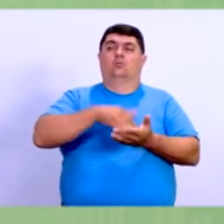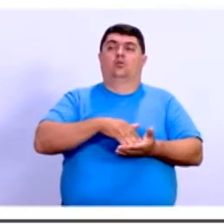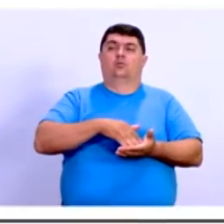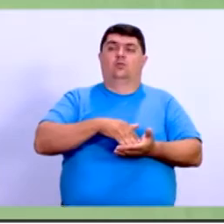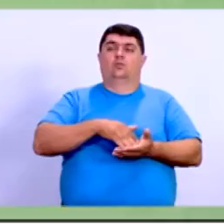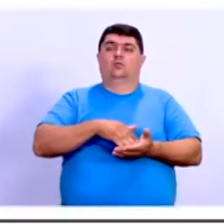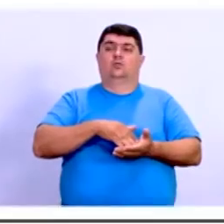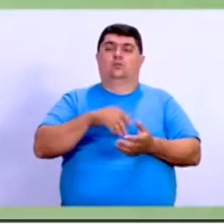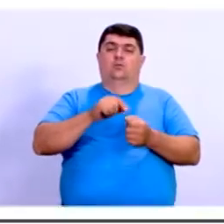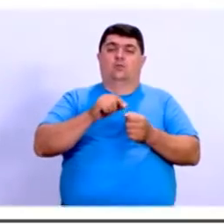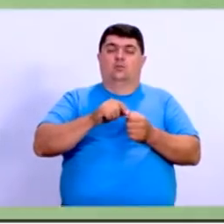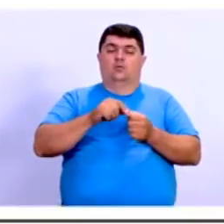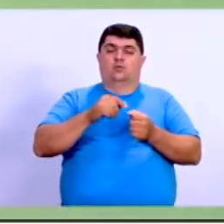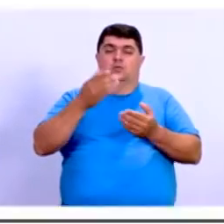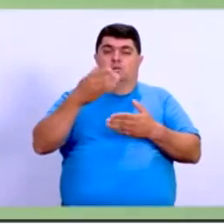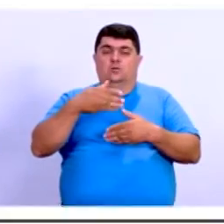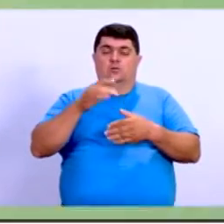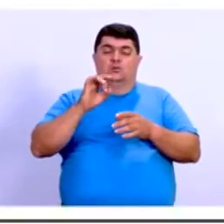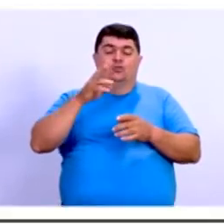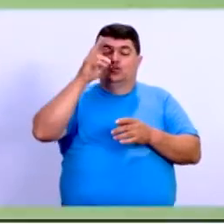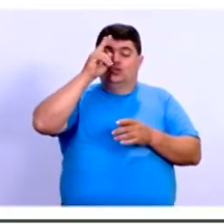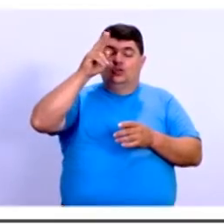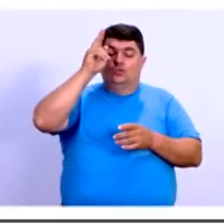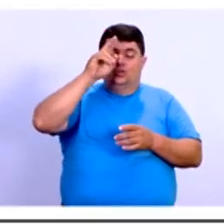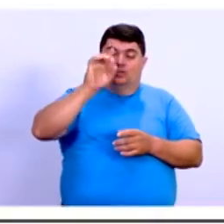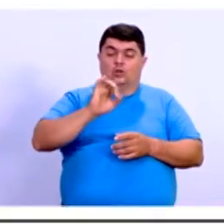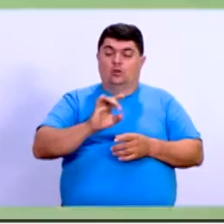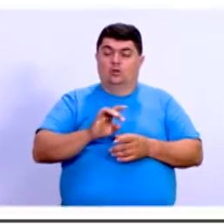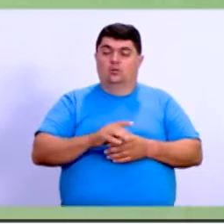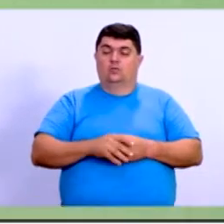a gente vai fazer a prova daqui a pouco, só para relembrar aqui.